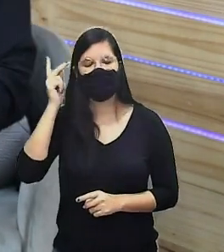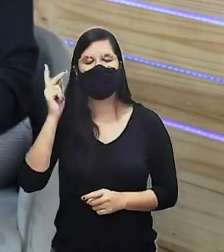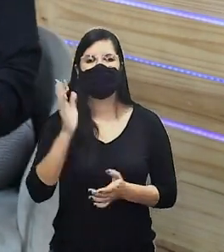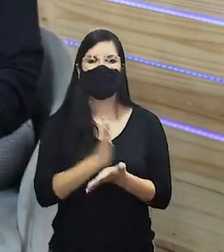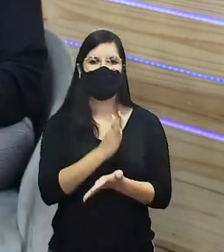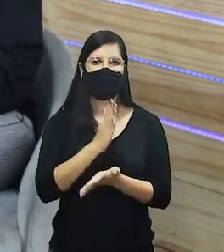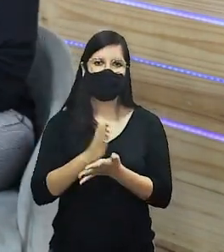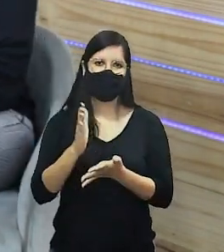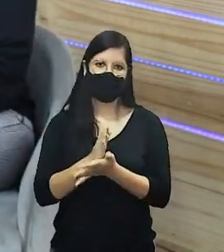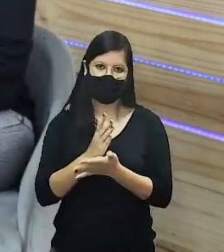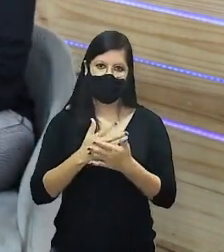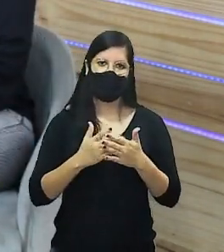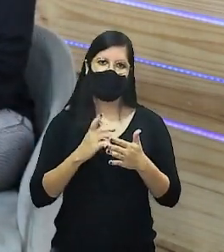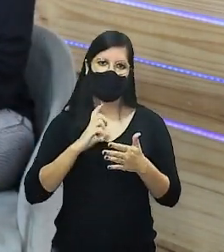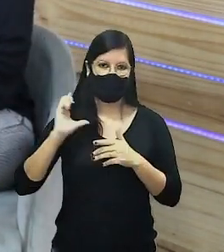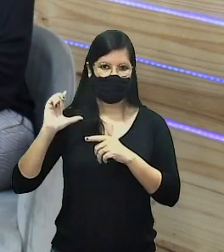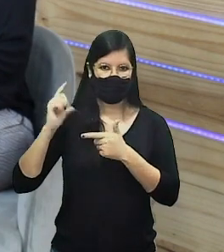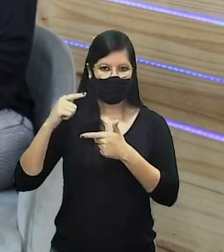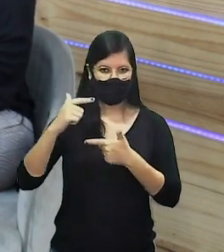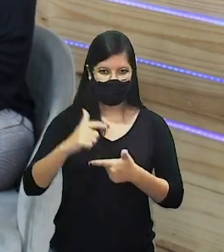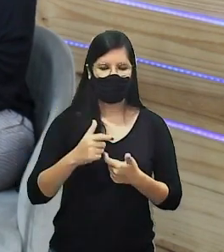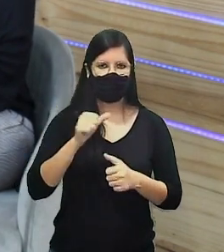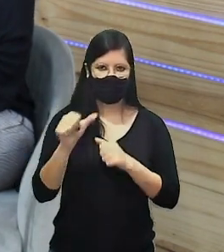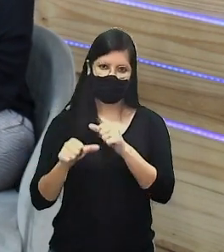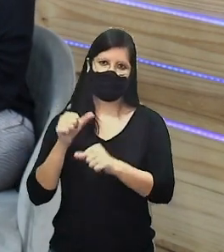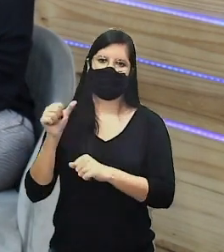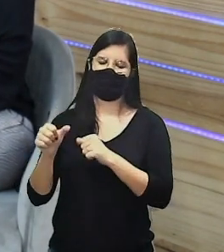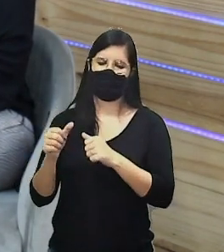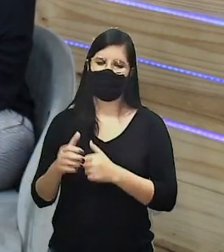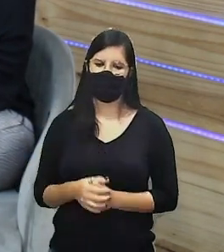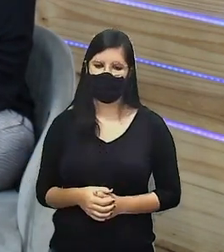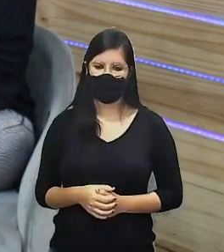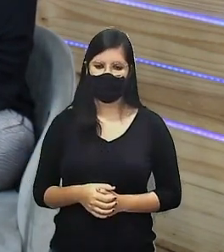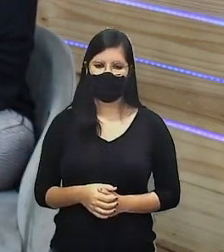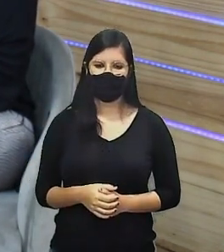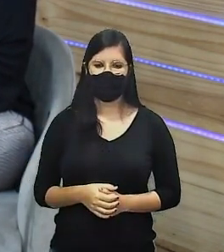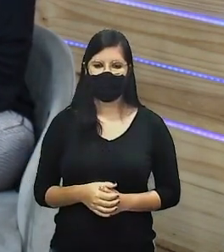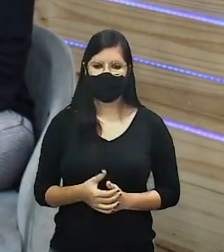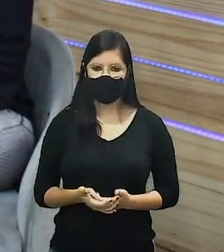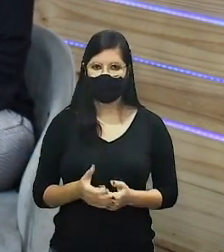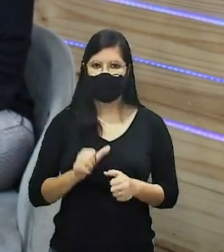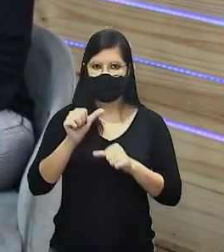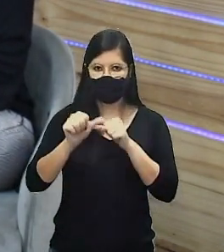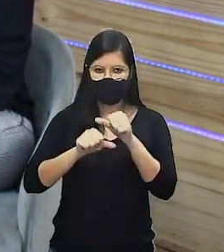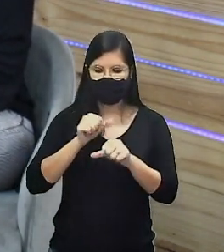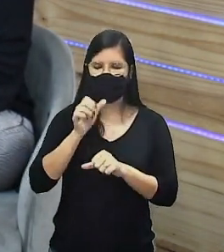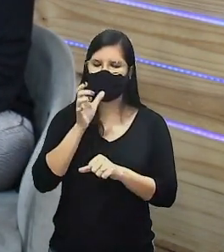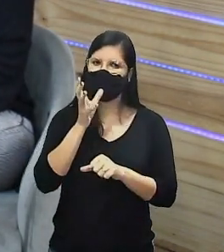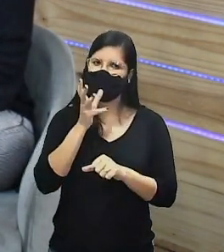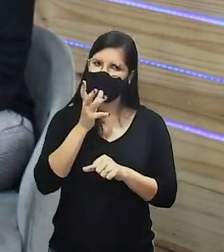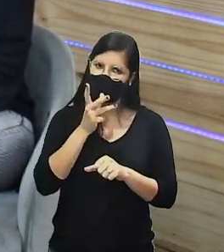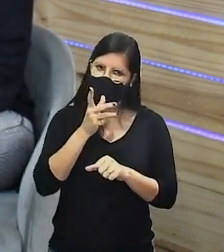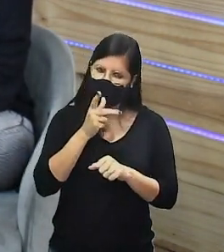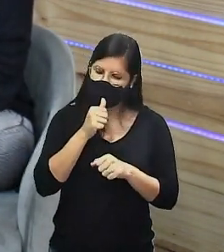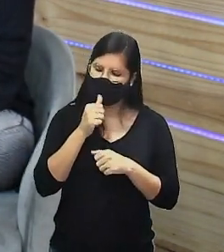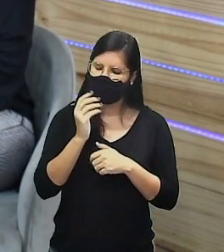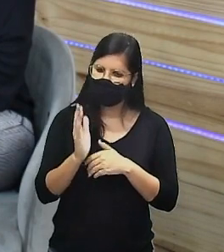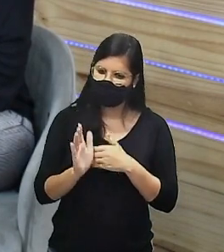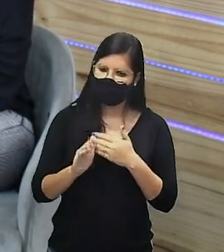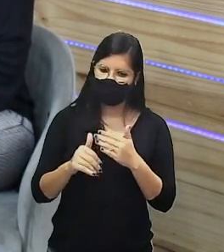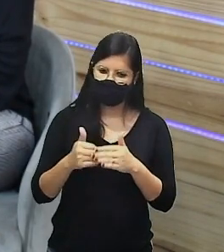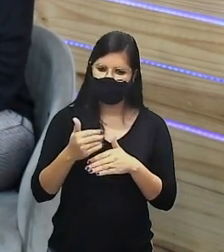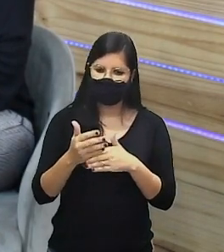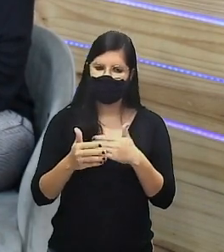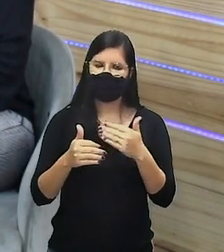algumas mais conservadoras, né? Mas está mudando. Com certeza está mudando. E é uma mudança gradual, que é uma mudança consistente, né? Quando a gente